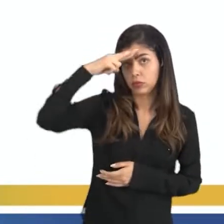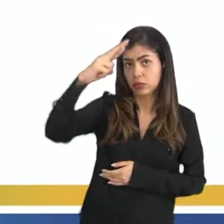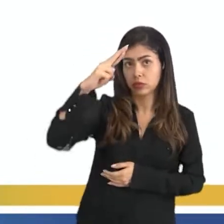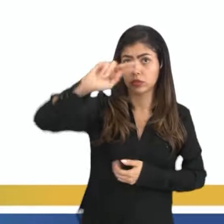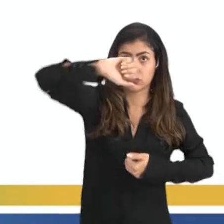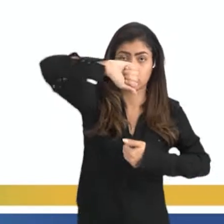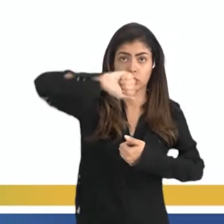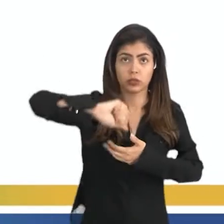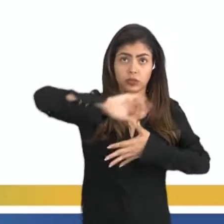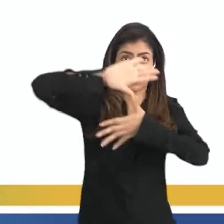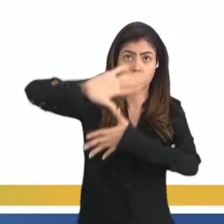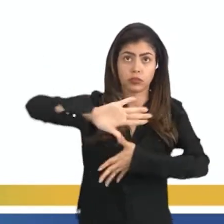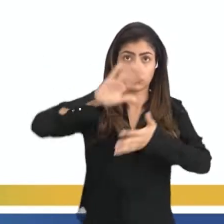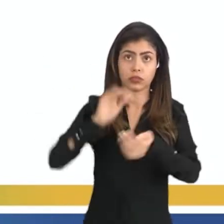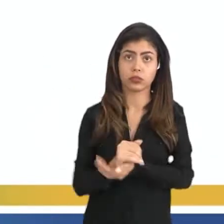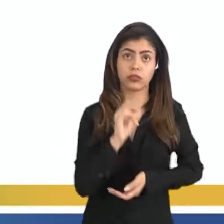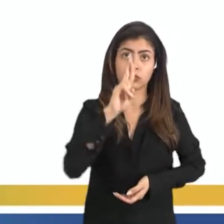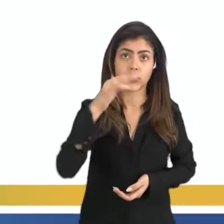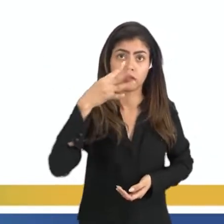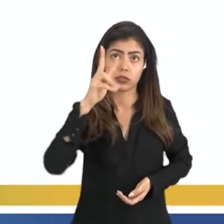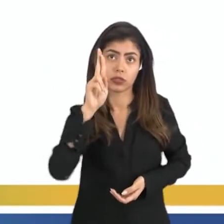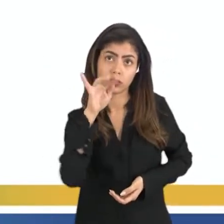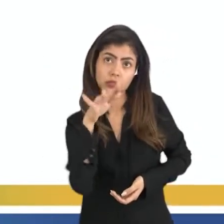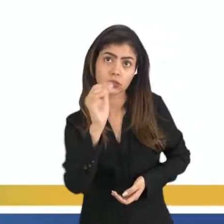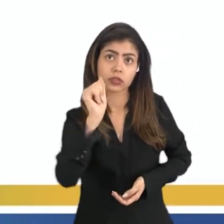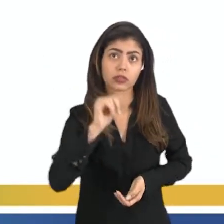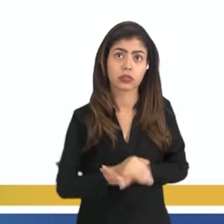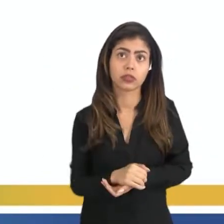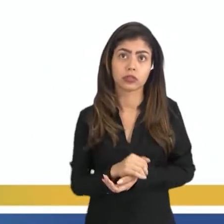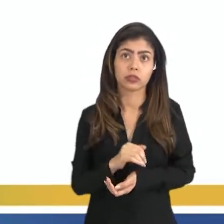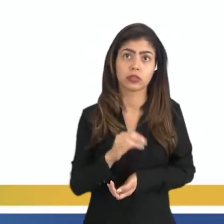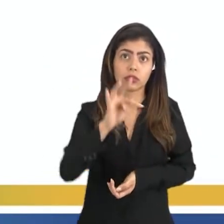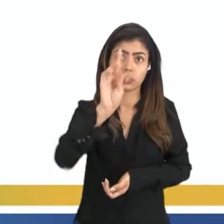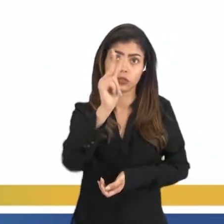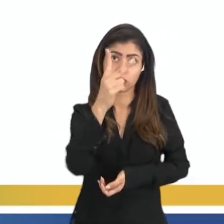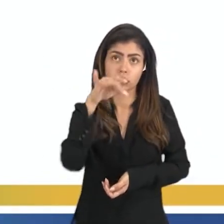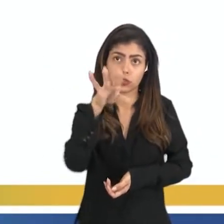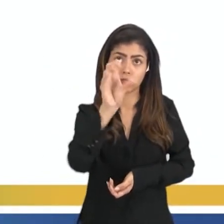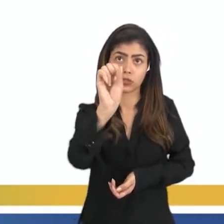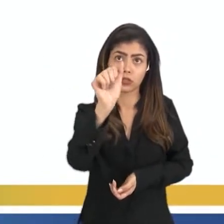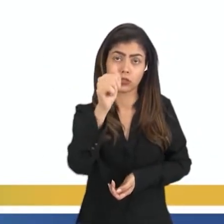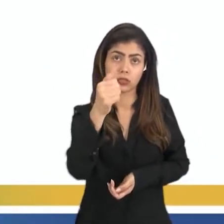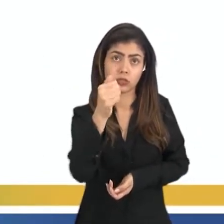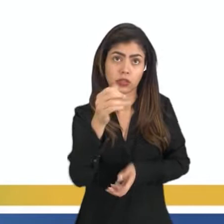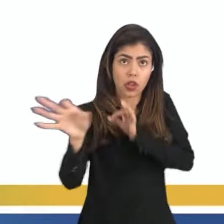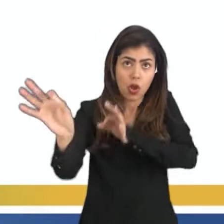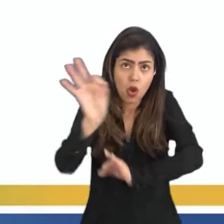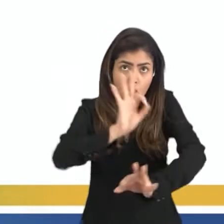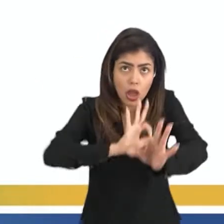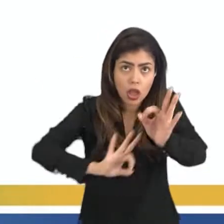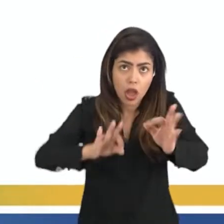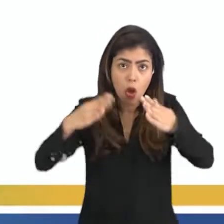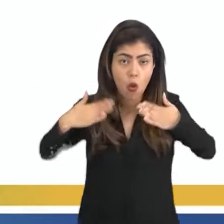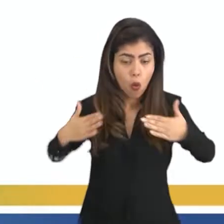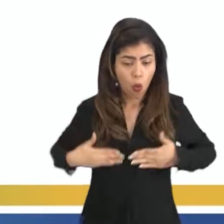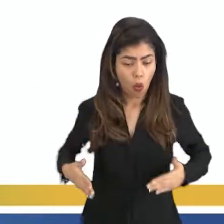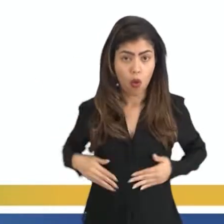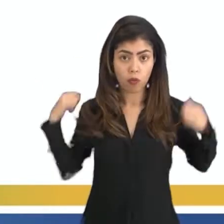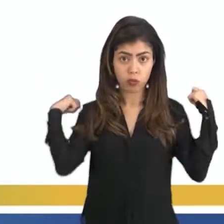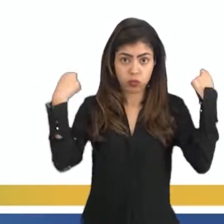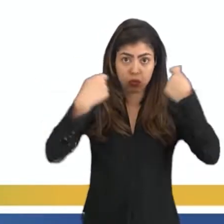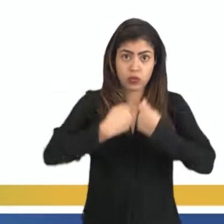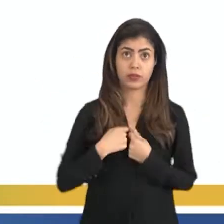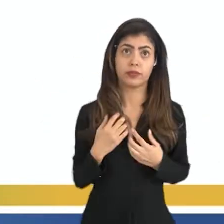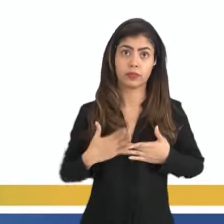capitão americano Thomas Baldwin inventa o equipamento que se ajusta ao corpo do